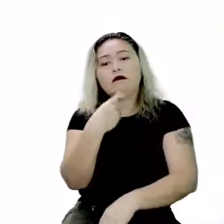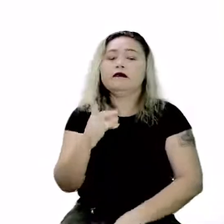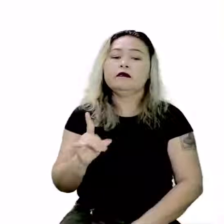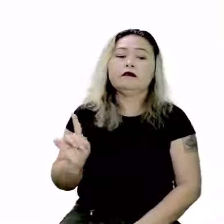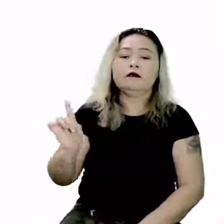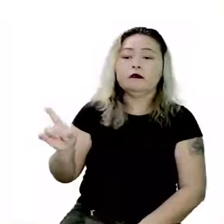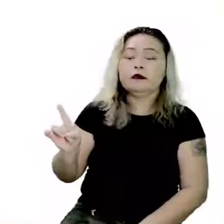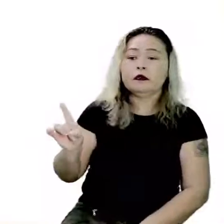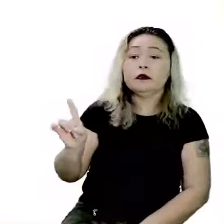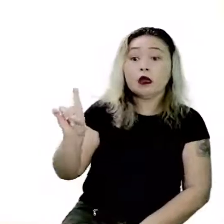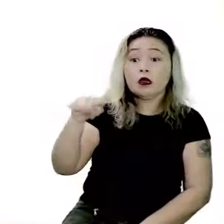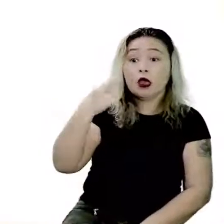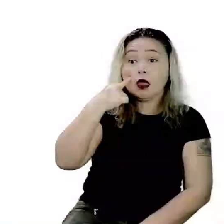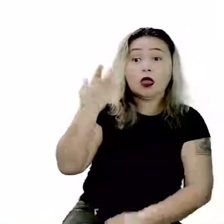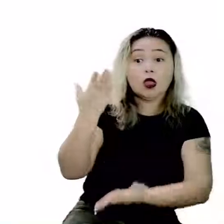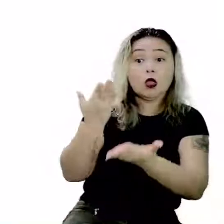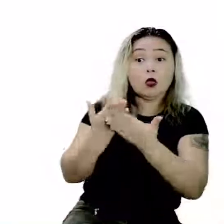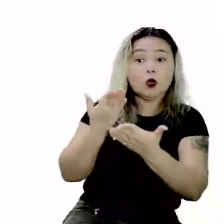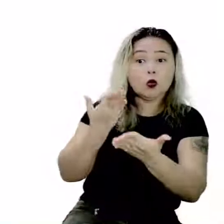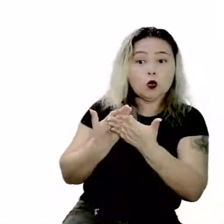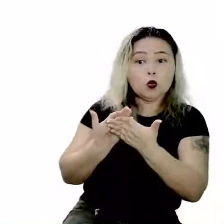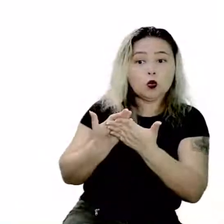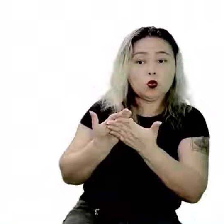este estudo